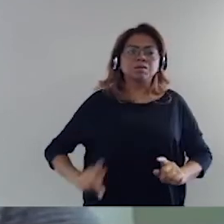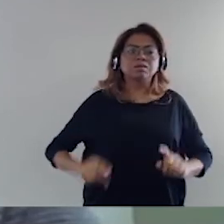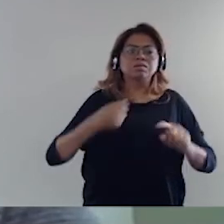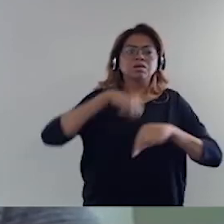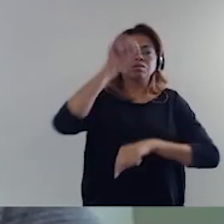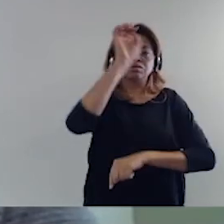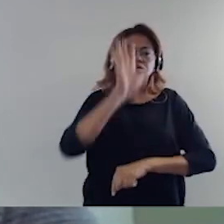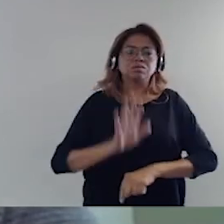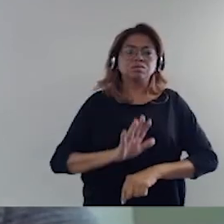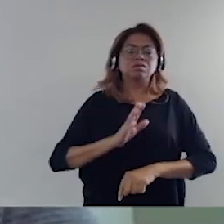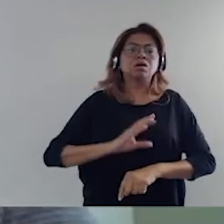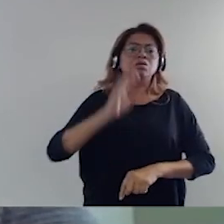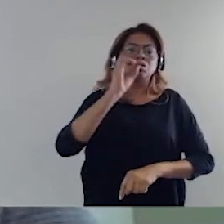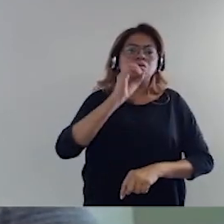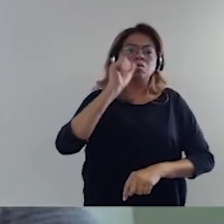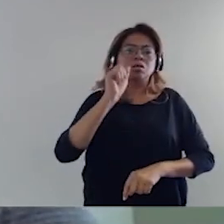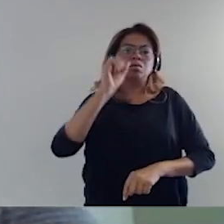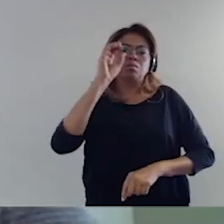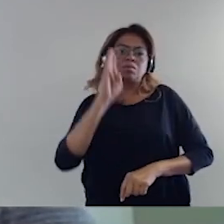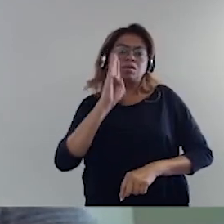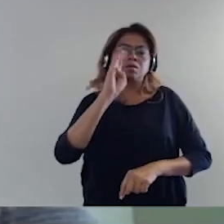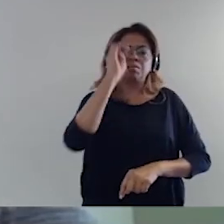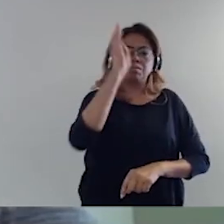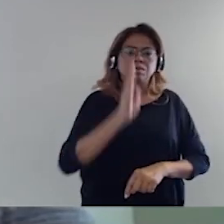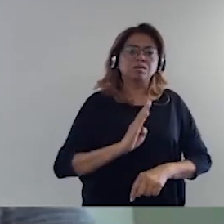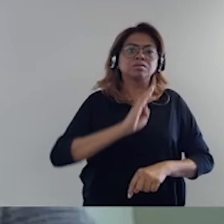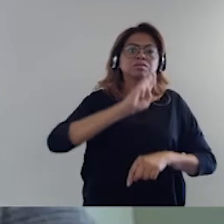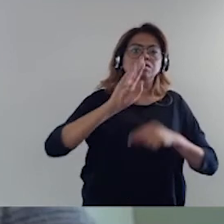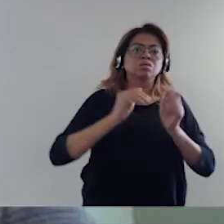dos Advogados do Brasil no triênio